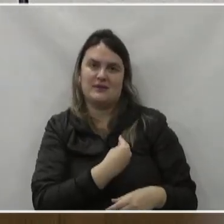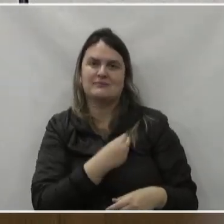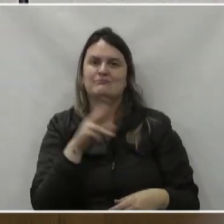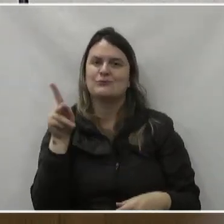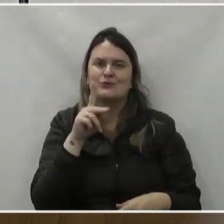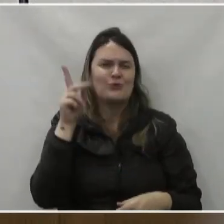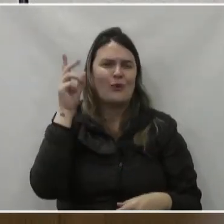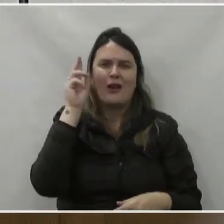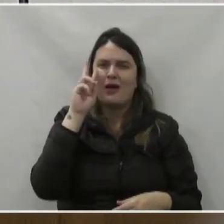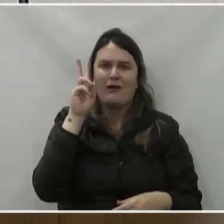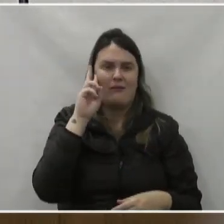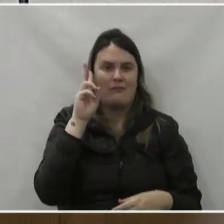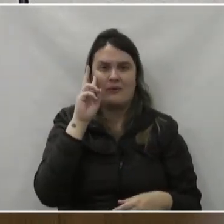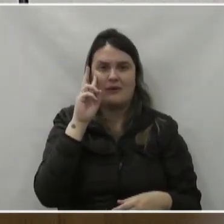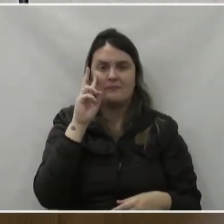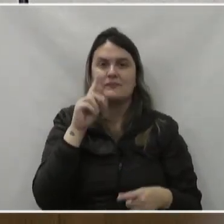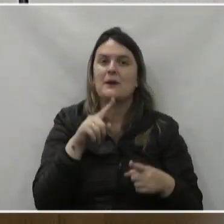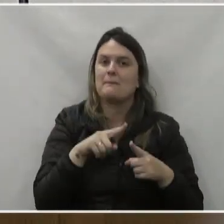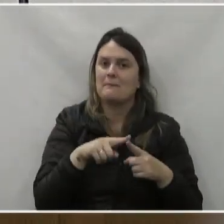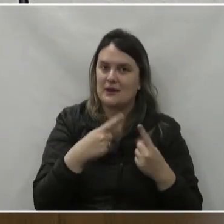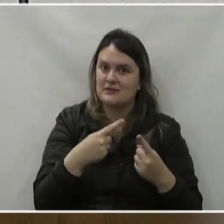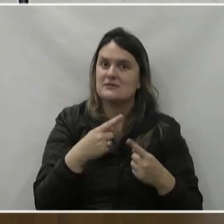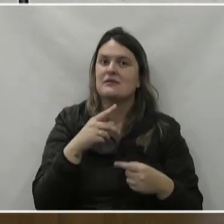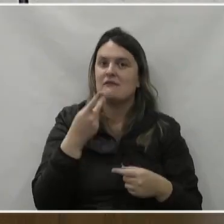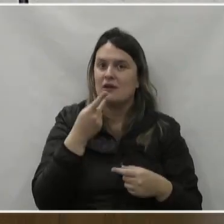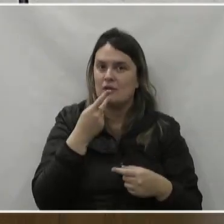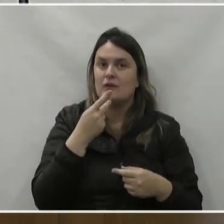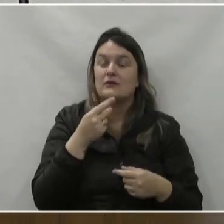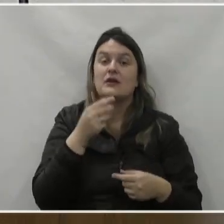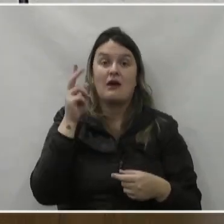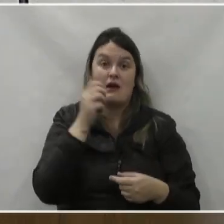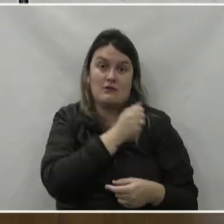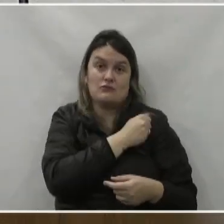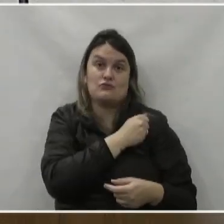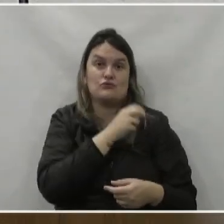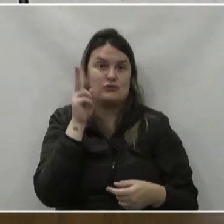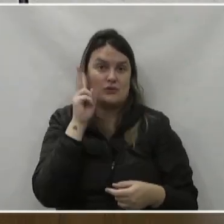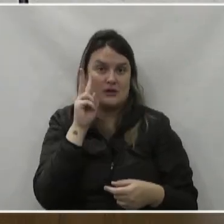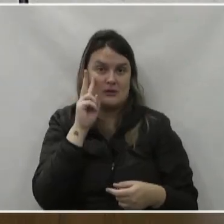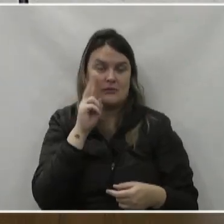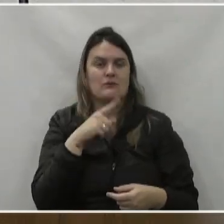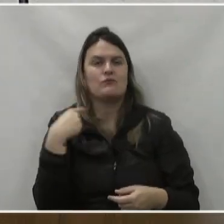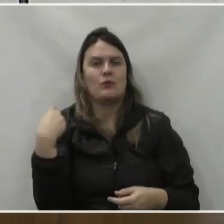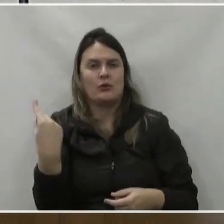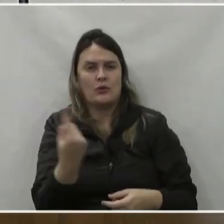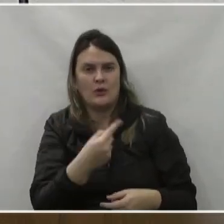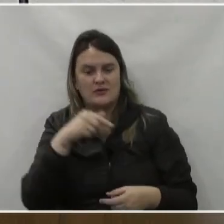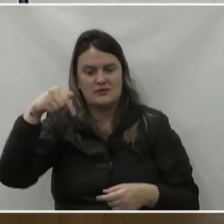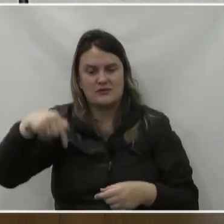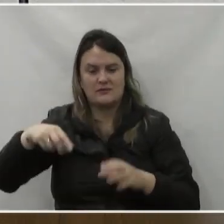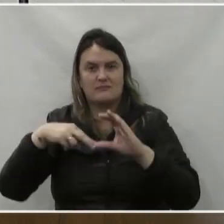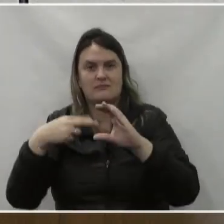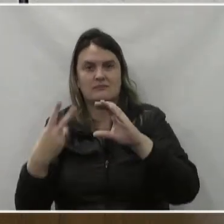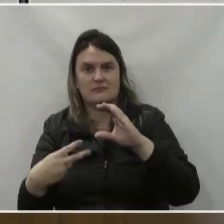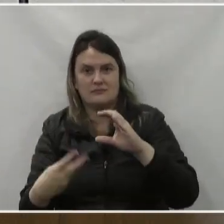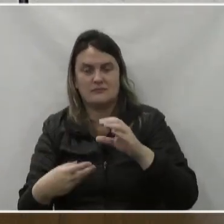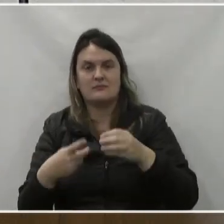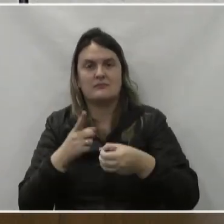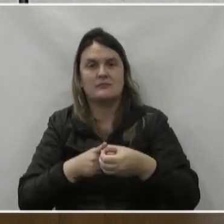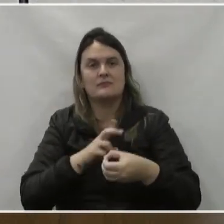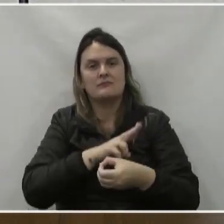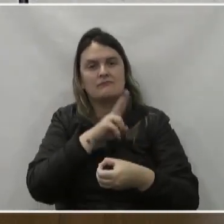não lembra do que ele disse, mas ele disse. E o aluno lembra. Nós, da Câmara Municipal de União da